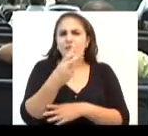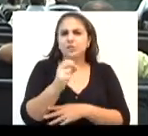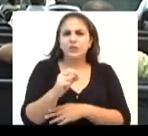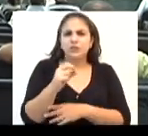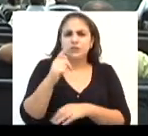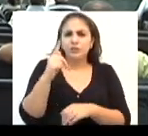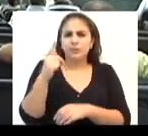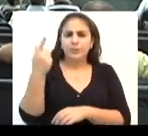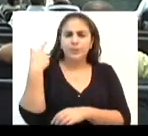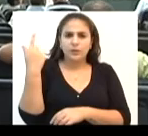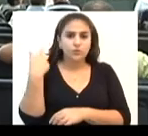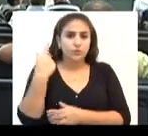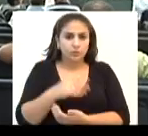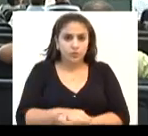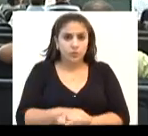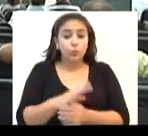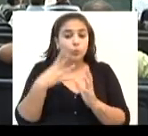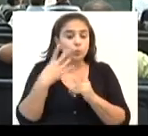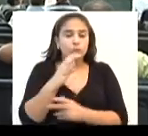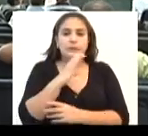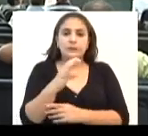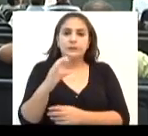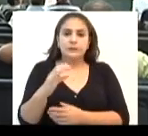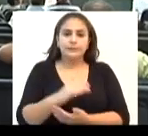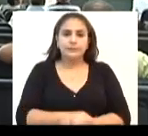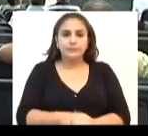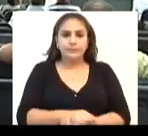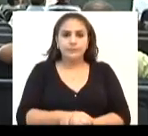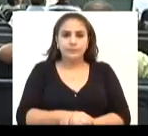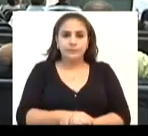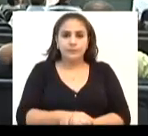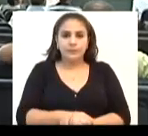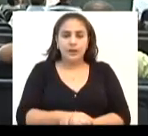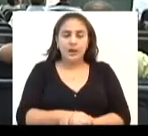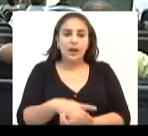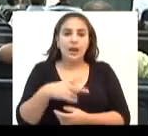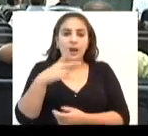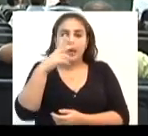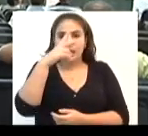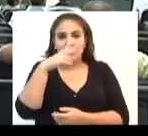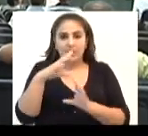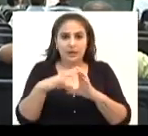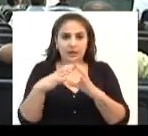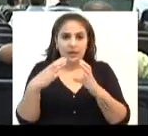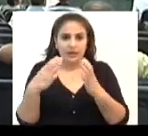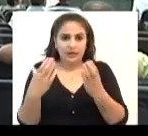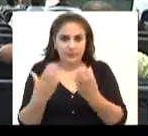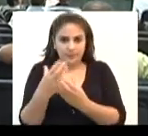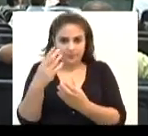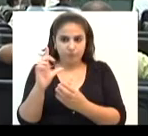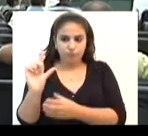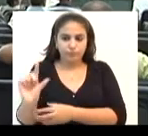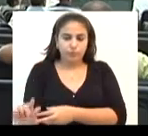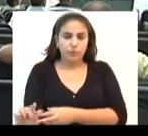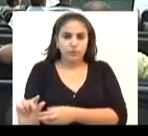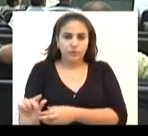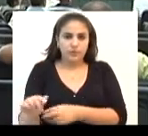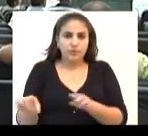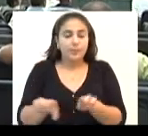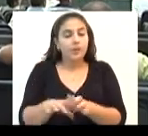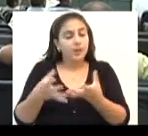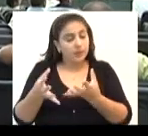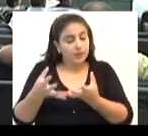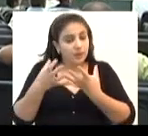partidos para ter CC, porque na Câmara a atual administração tem a minoria hoje. Então, mas querem para tempo de